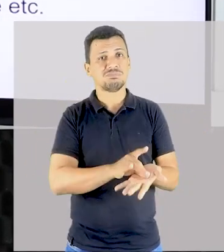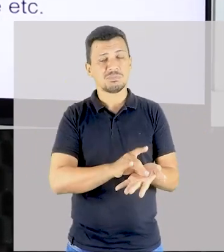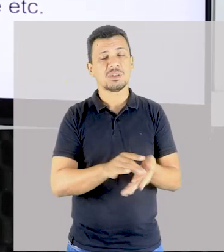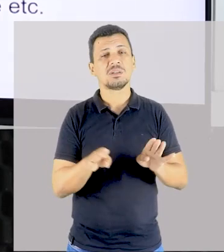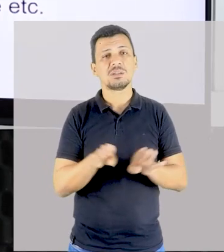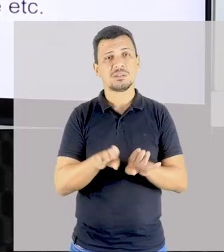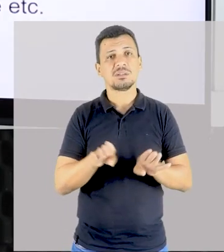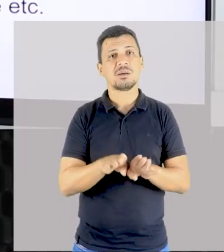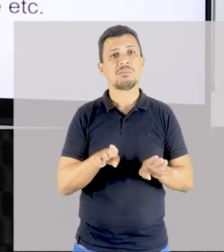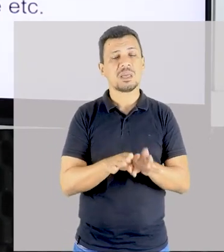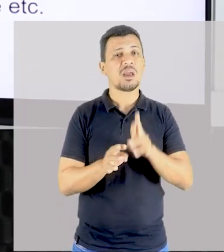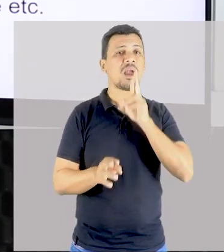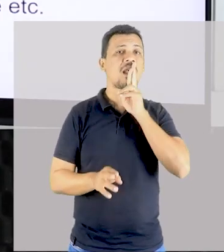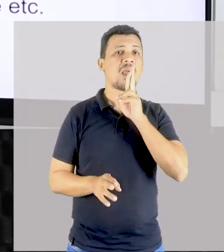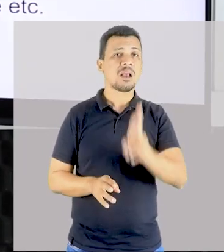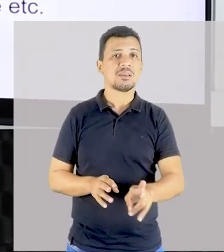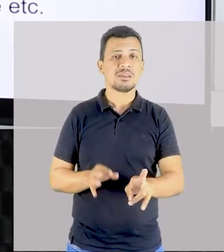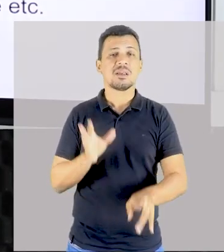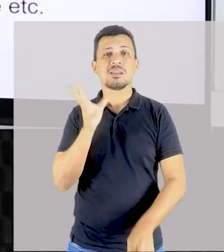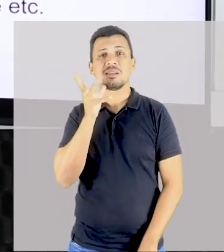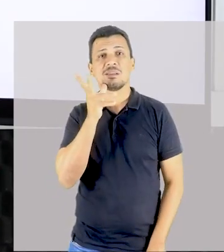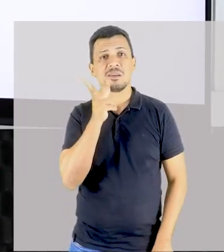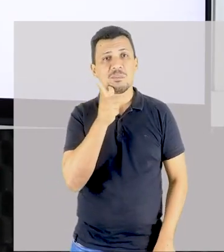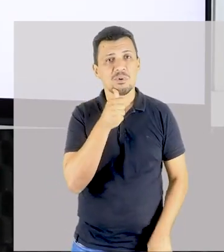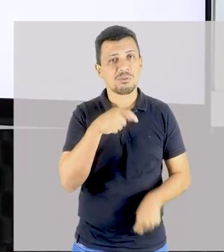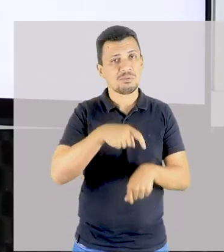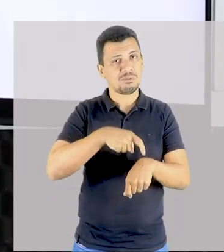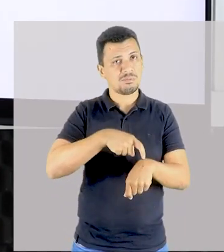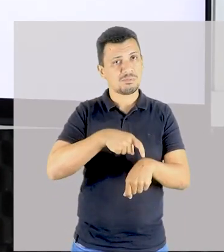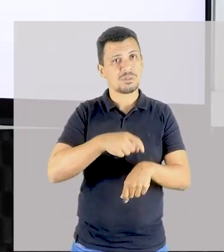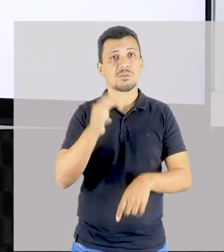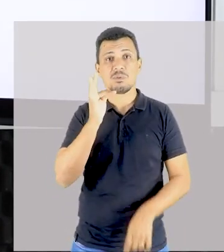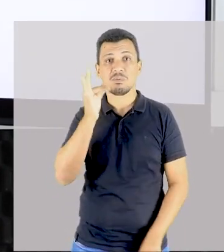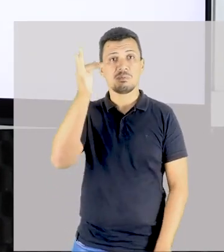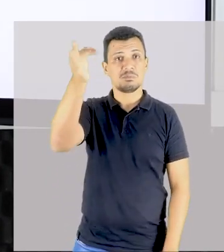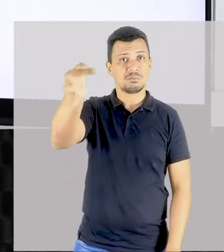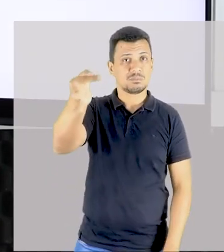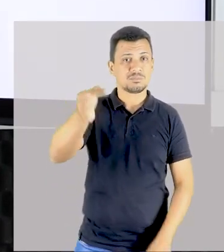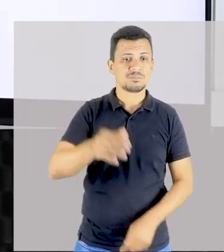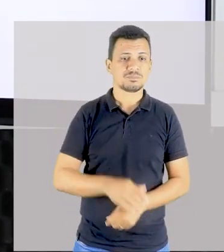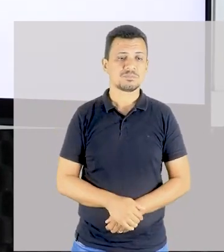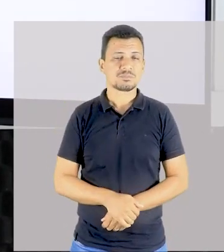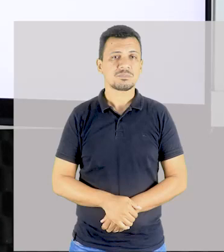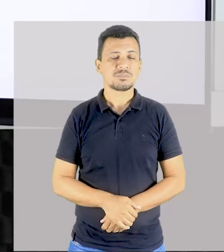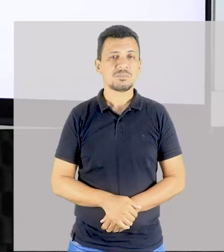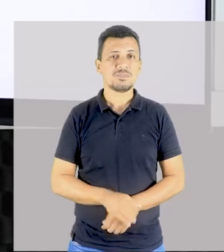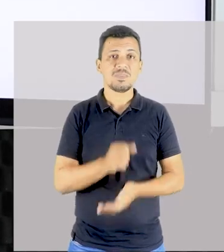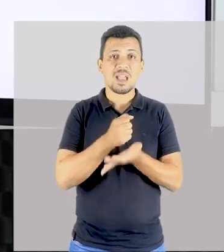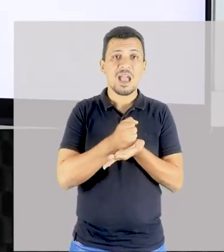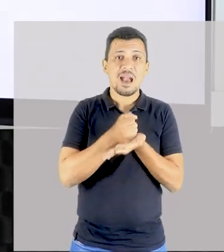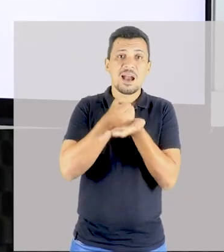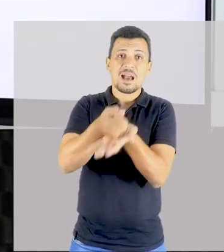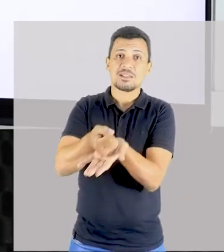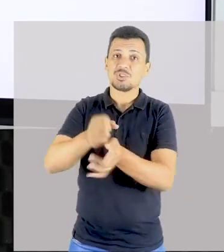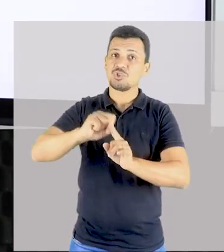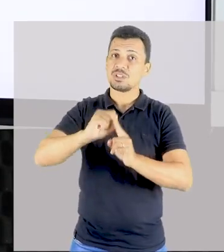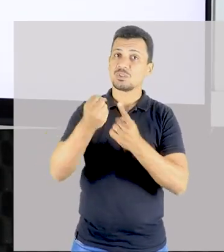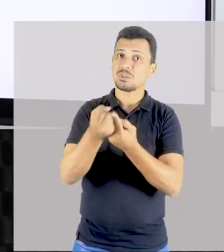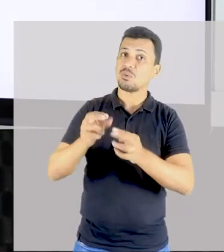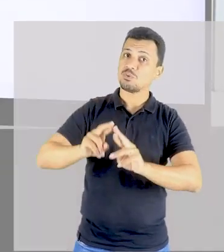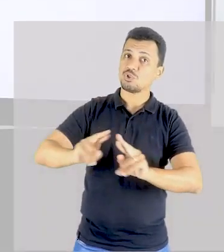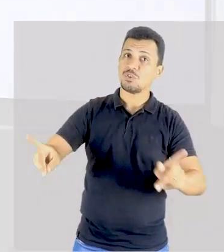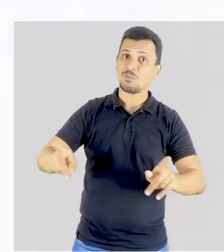resultado também a longo e Médio prazo Ok Assistência Social é uma coisa